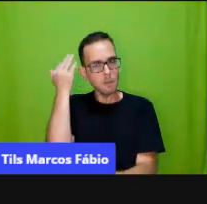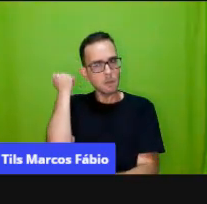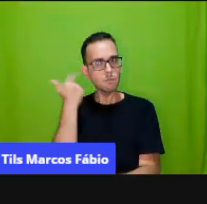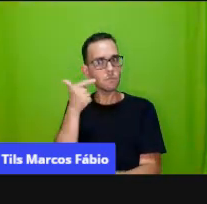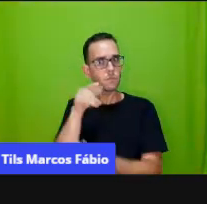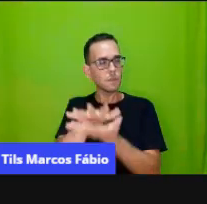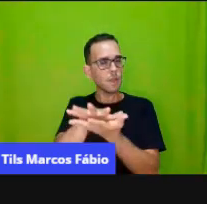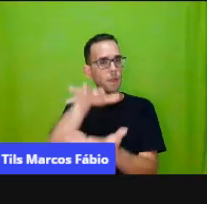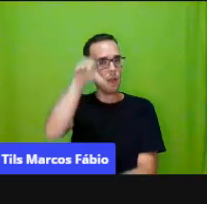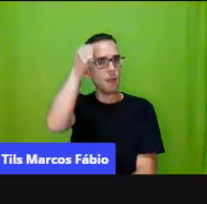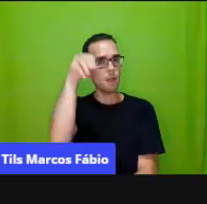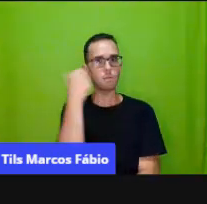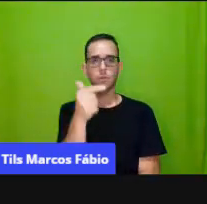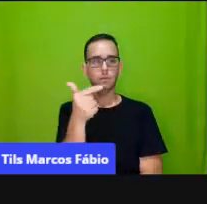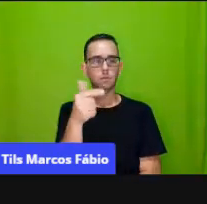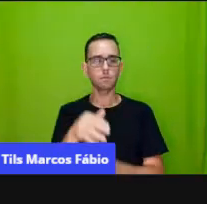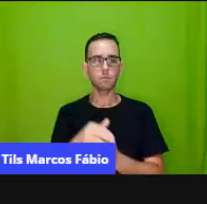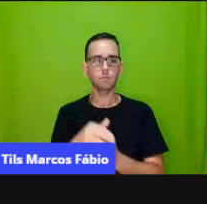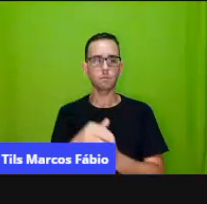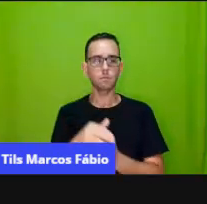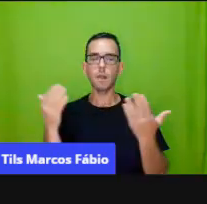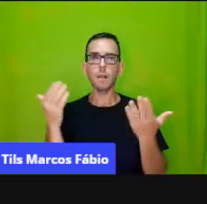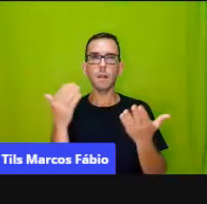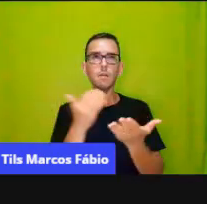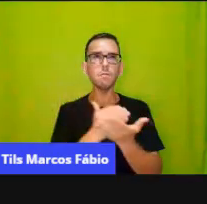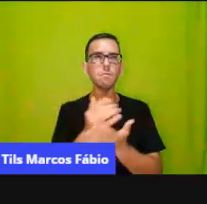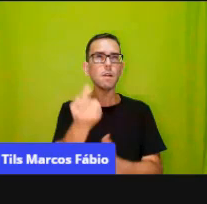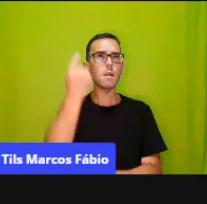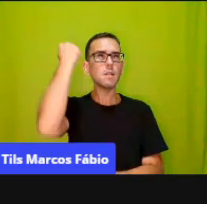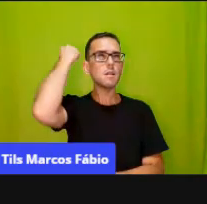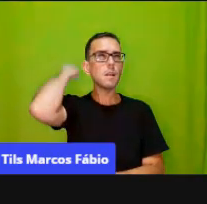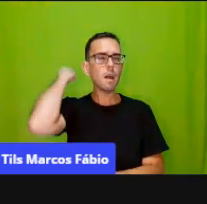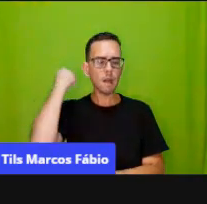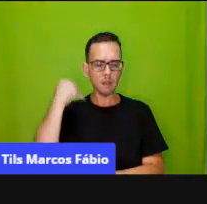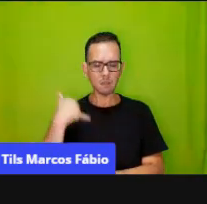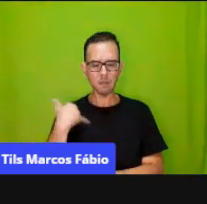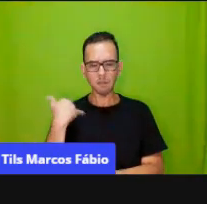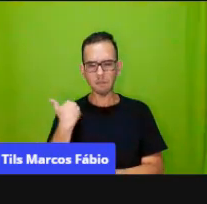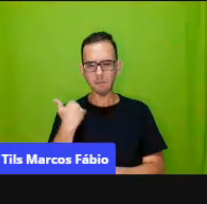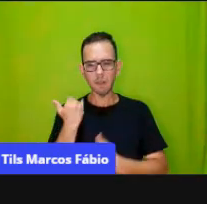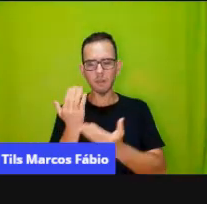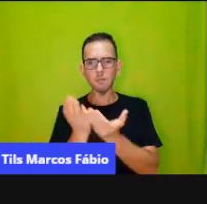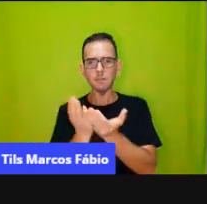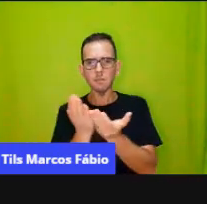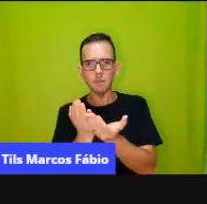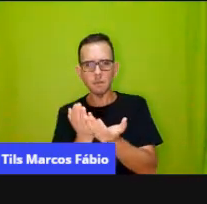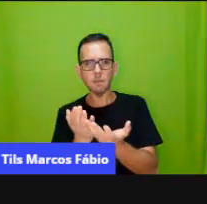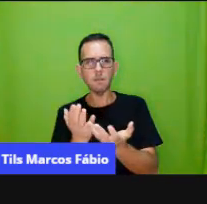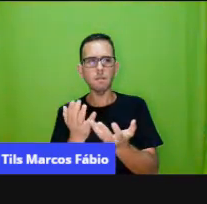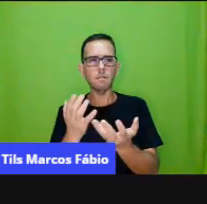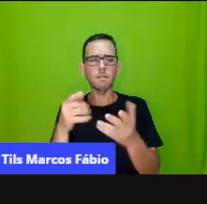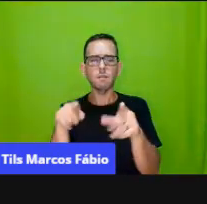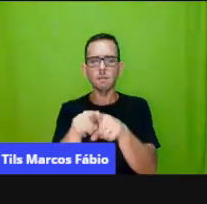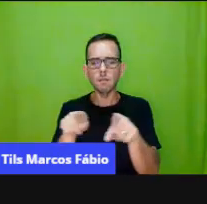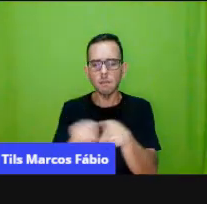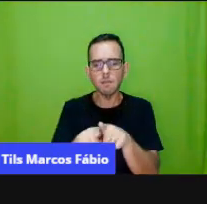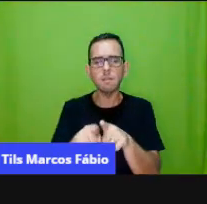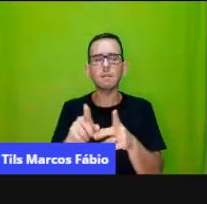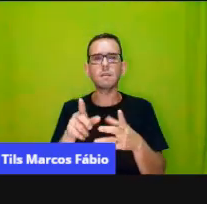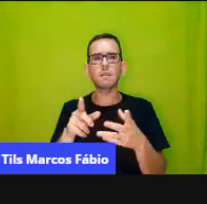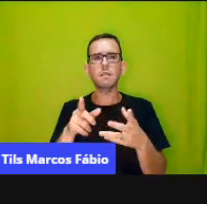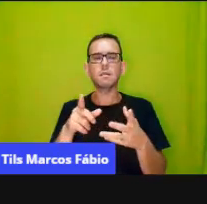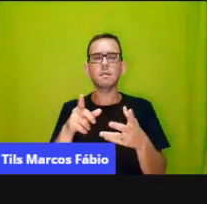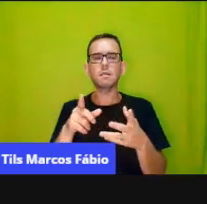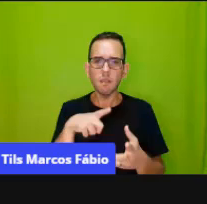no início da era cristã. E na Idade Média, isso persistiu, e então